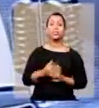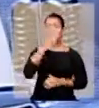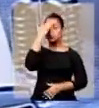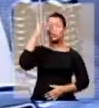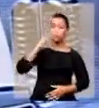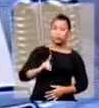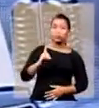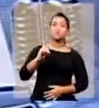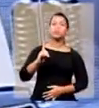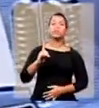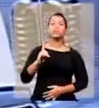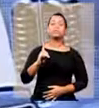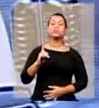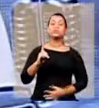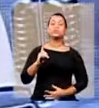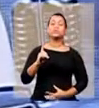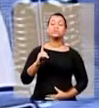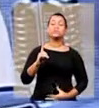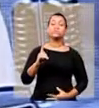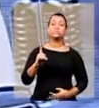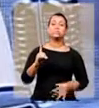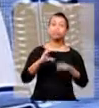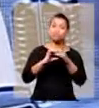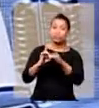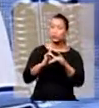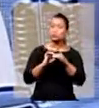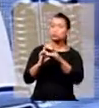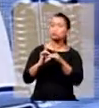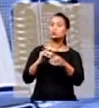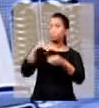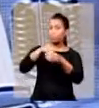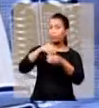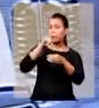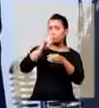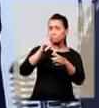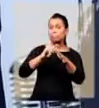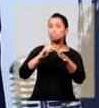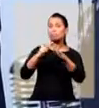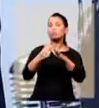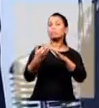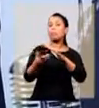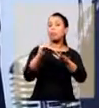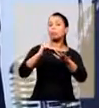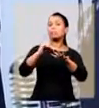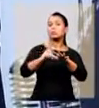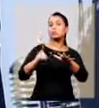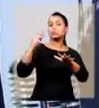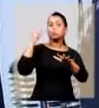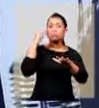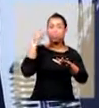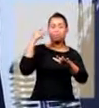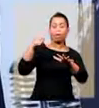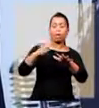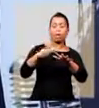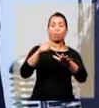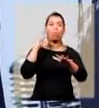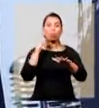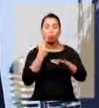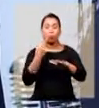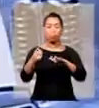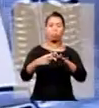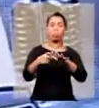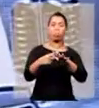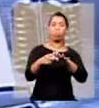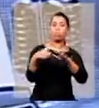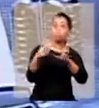da deficiência. Nós fazemos acolhimento, atendimento, tem casos de violação